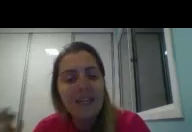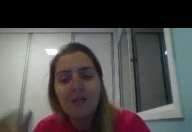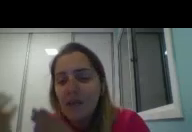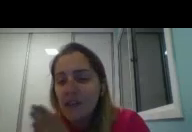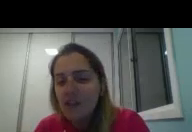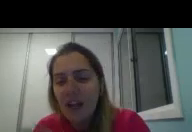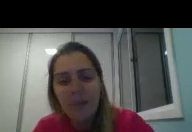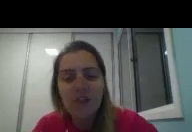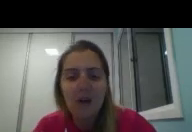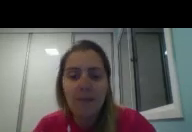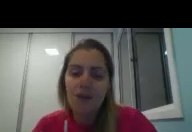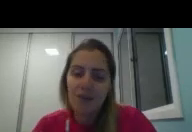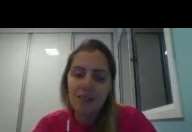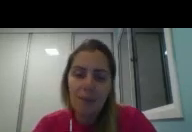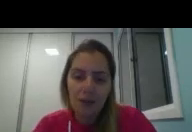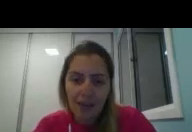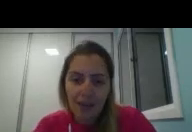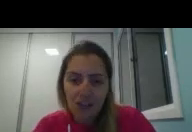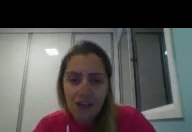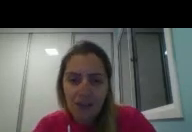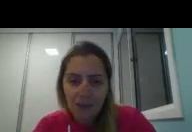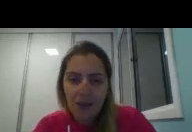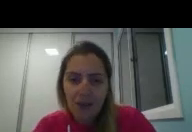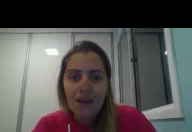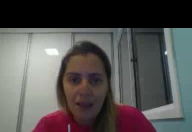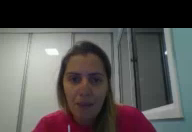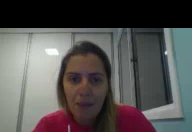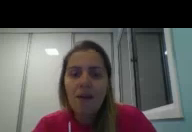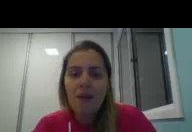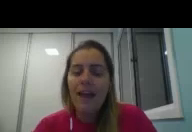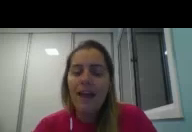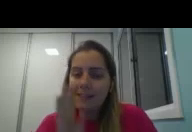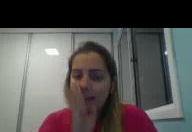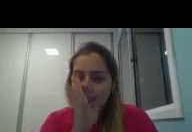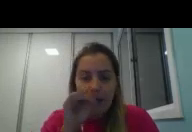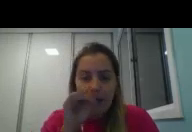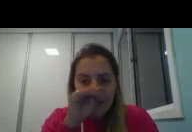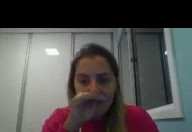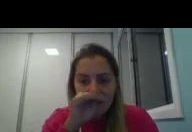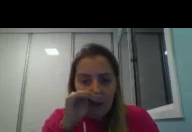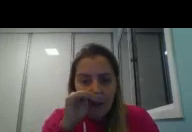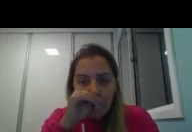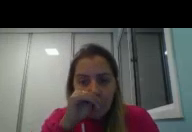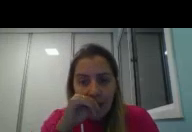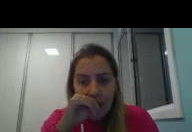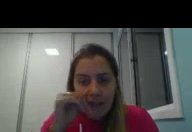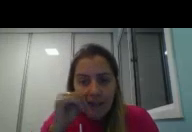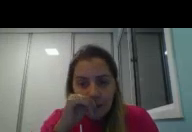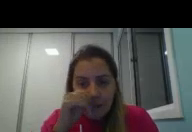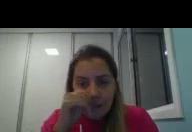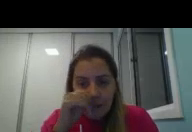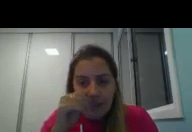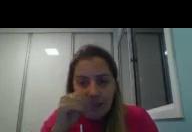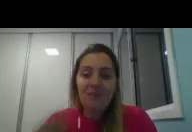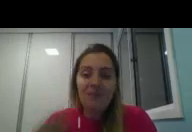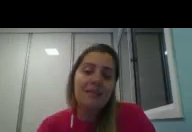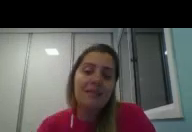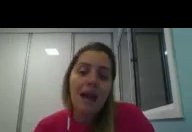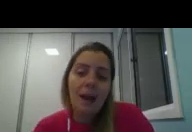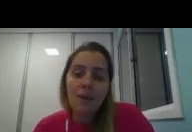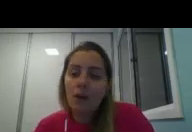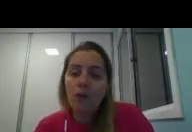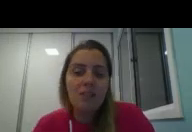isso acontecendo, já começou a manifestar a polidactilia. Tá bom? Esse que é o caso. Então, toda herança, ela